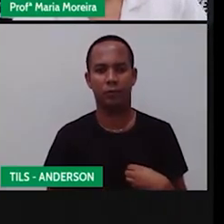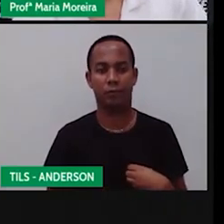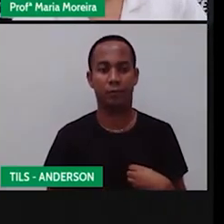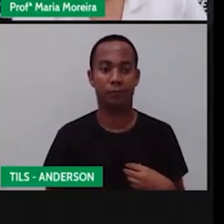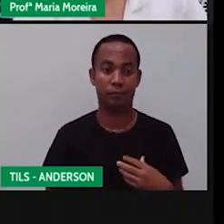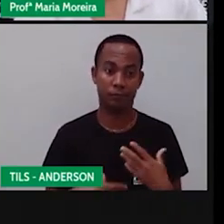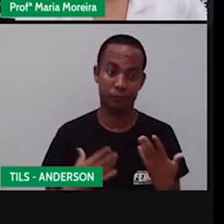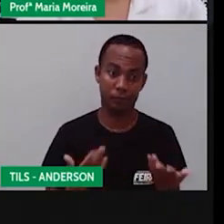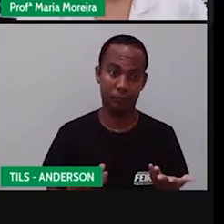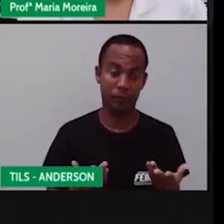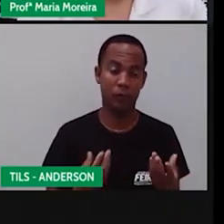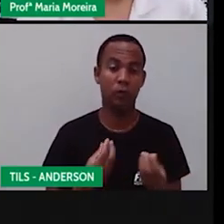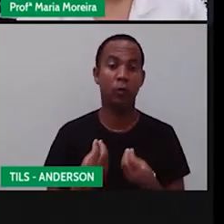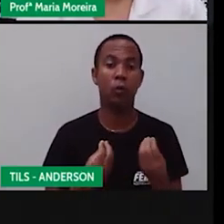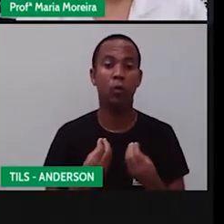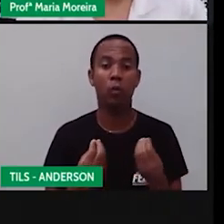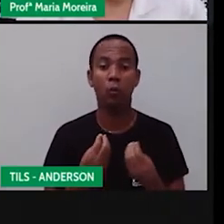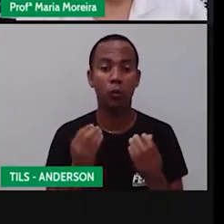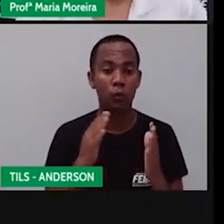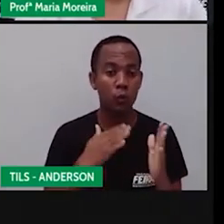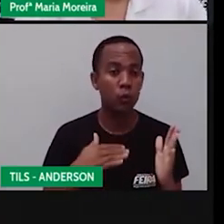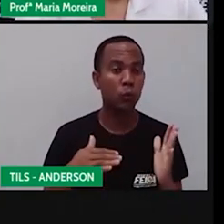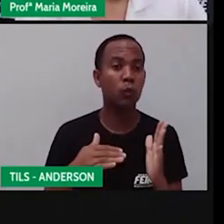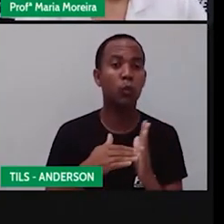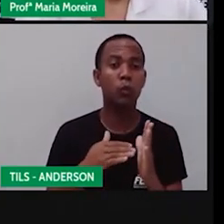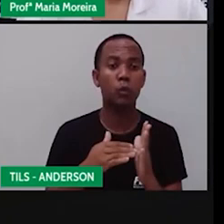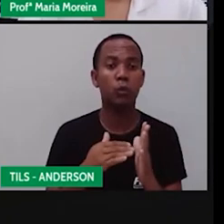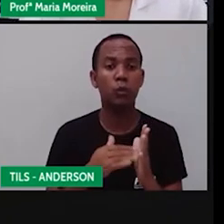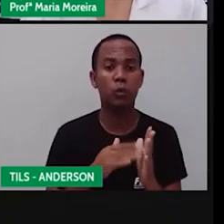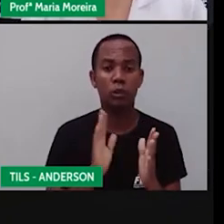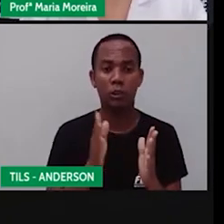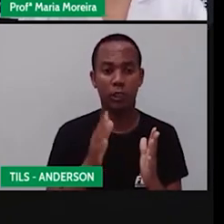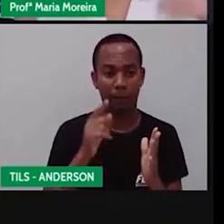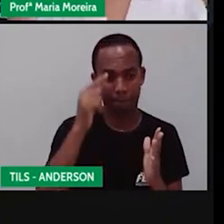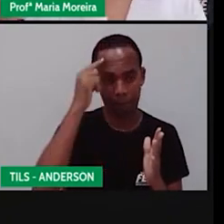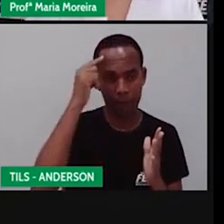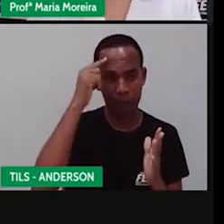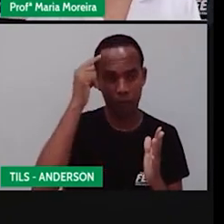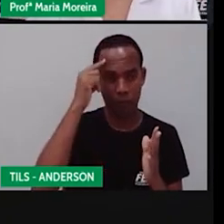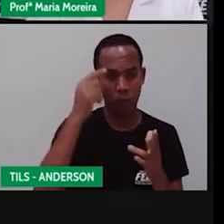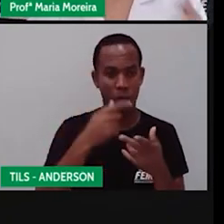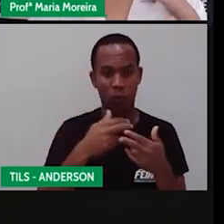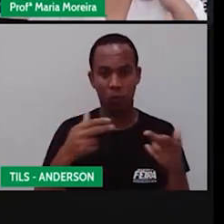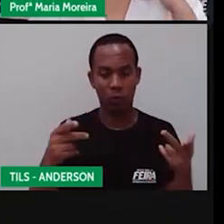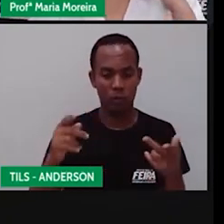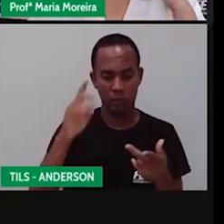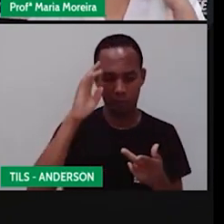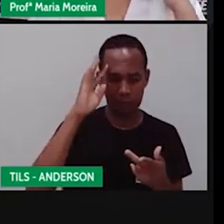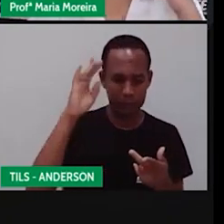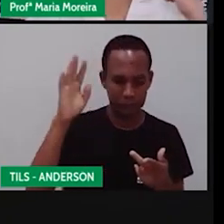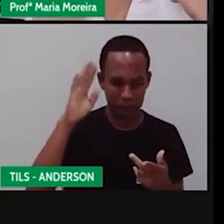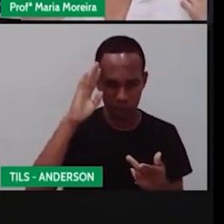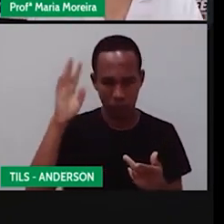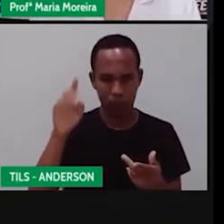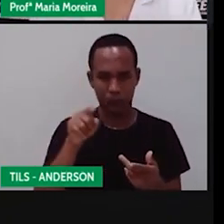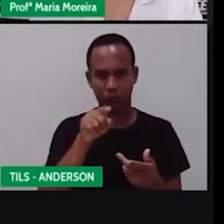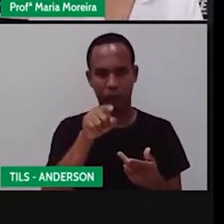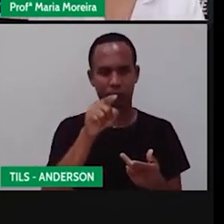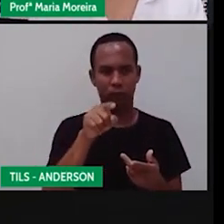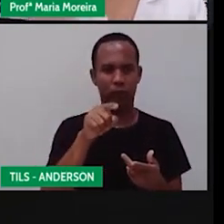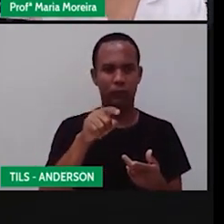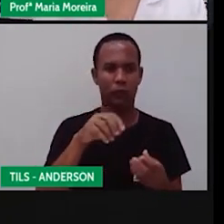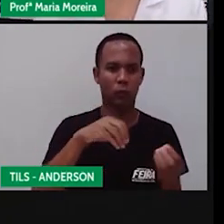Bom, de que maneira tudo ocorrerá? Você já pensou? Essas coisas que eu imaginei. Olha, Pinóquio, ele vai se transformar em um